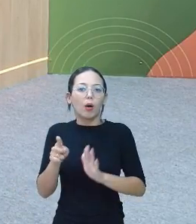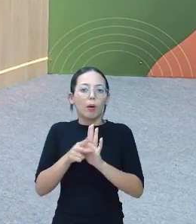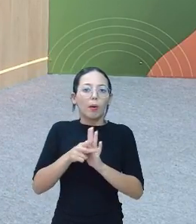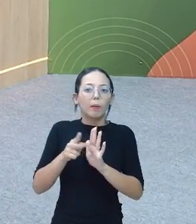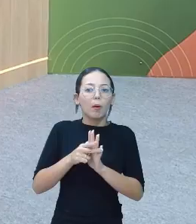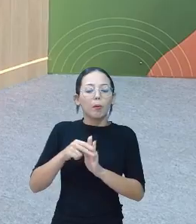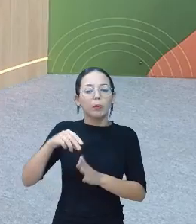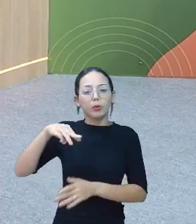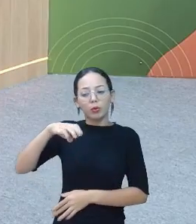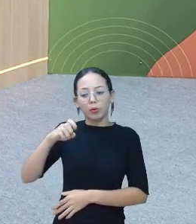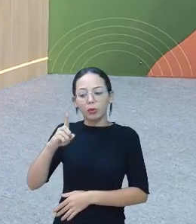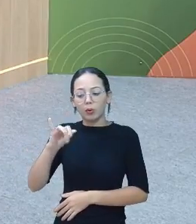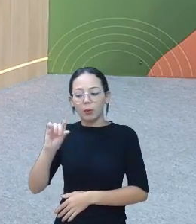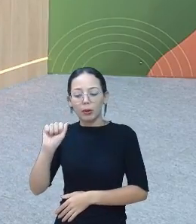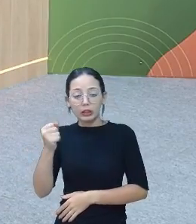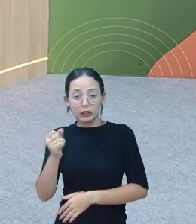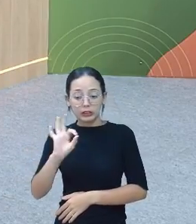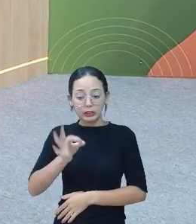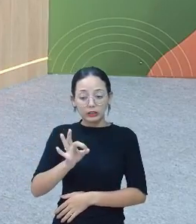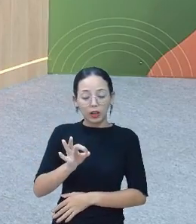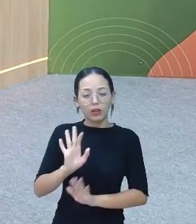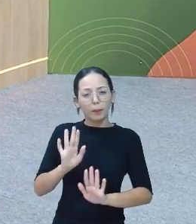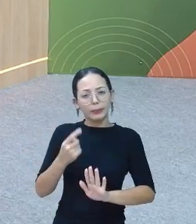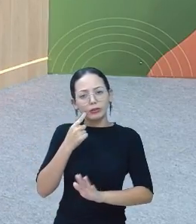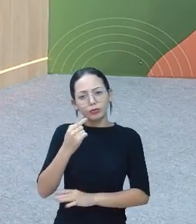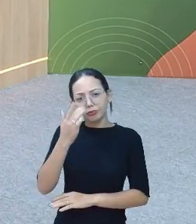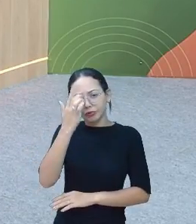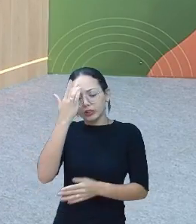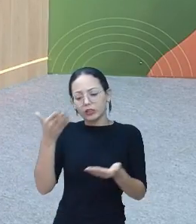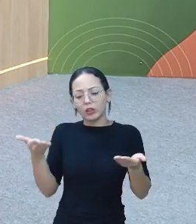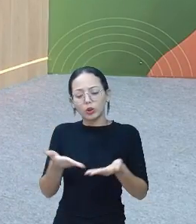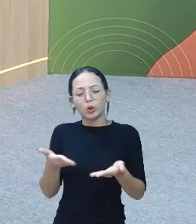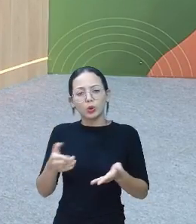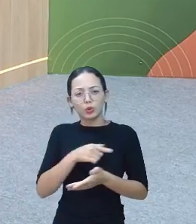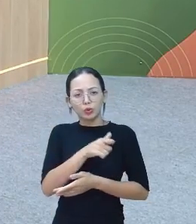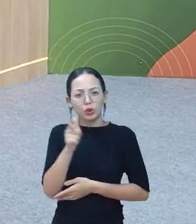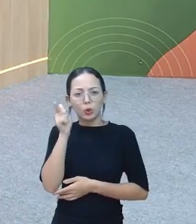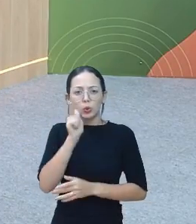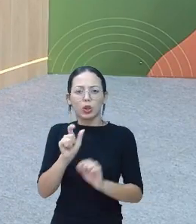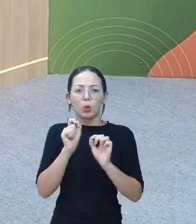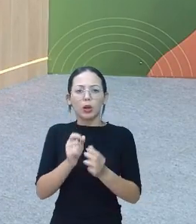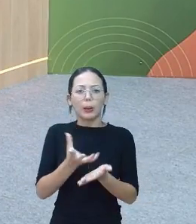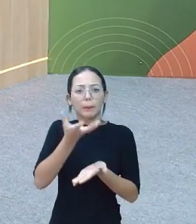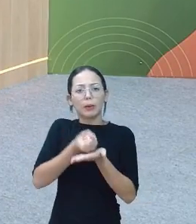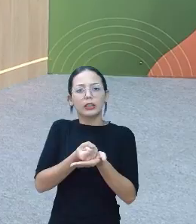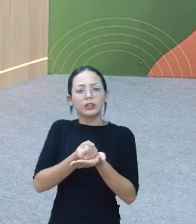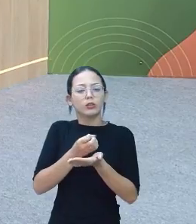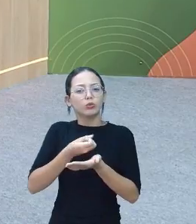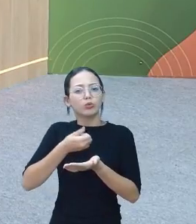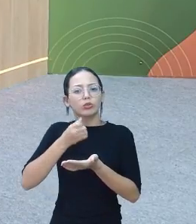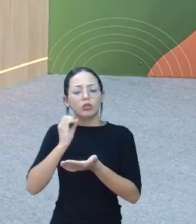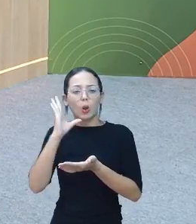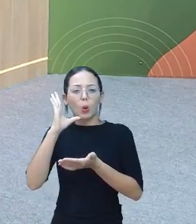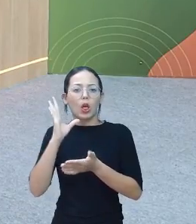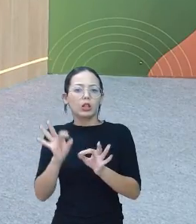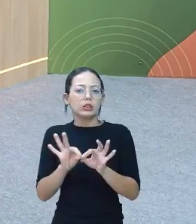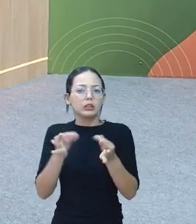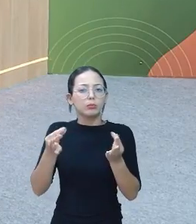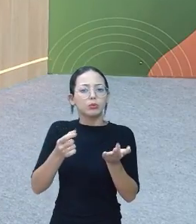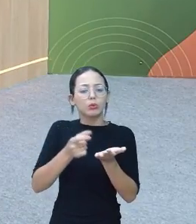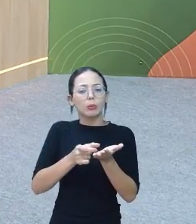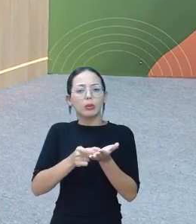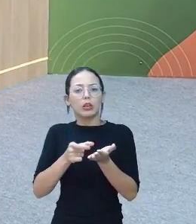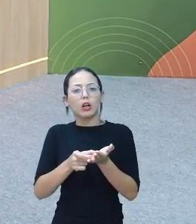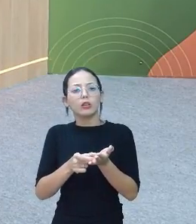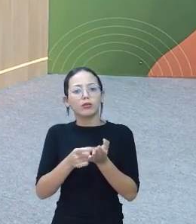bem adequadas, mas eu diria que com a facilidade que a gente tem hoje, você pode instalar no seu celular, de maneira simples, um aplicativo